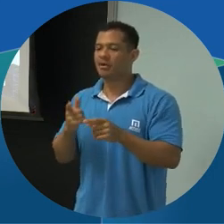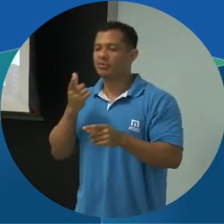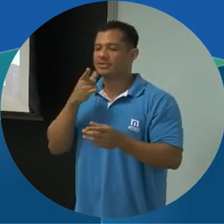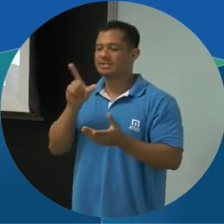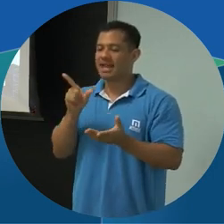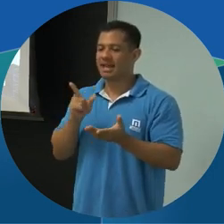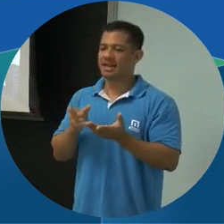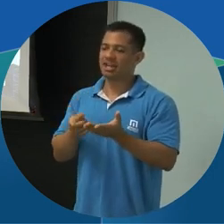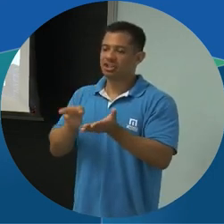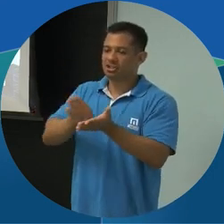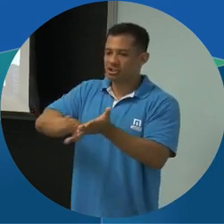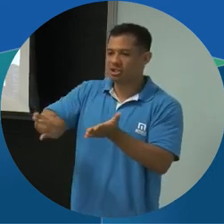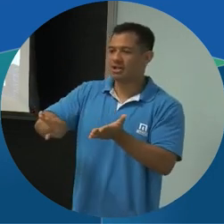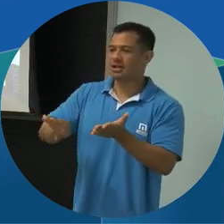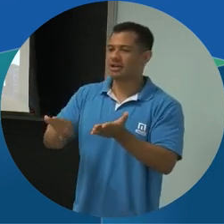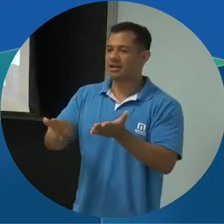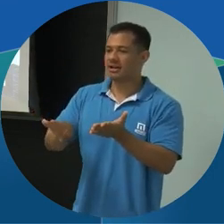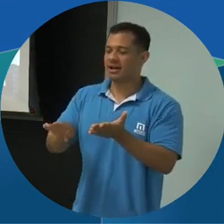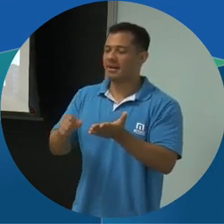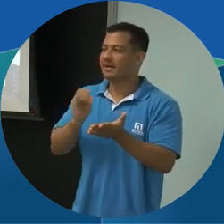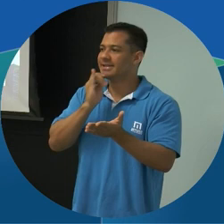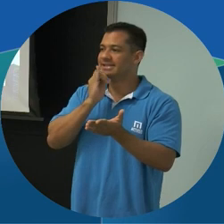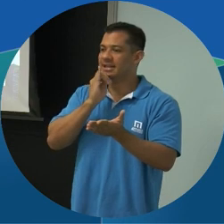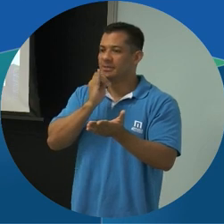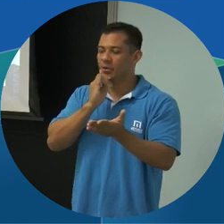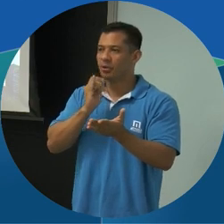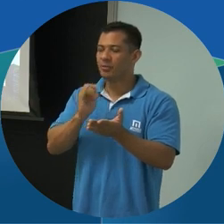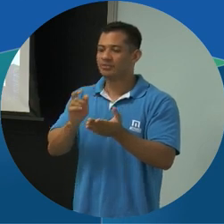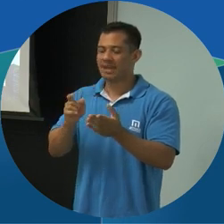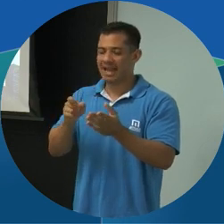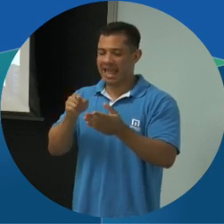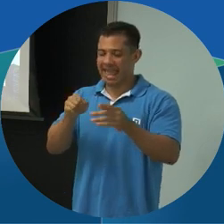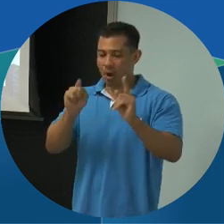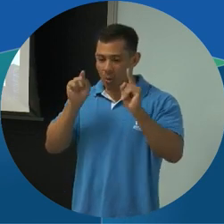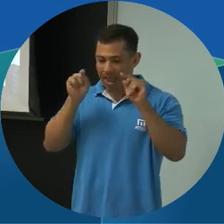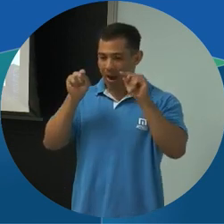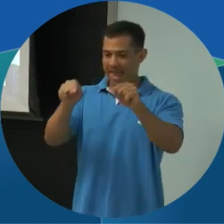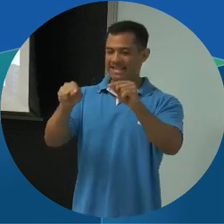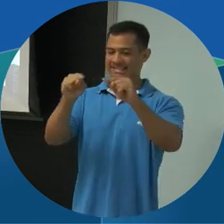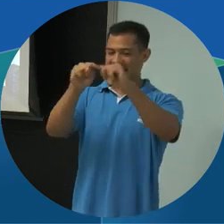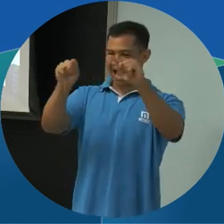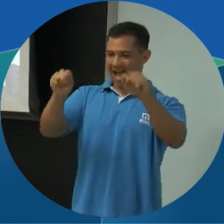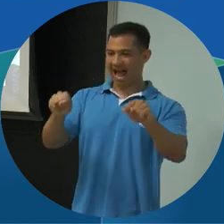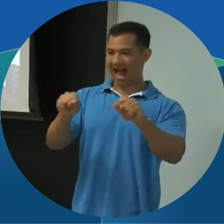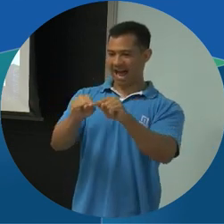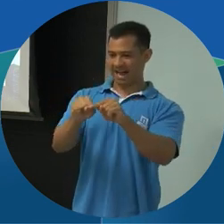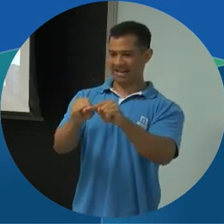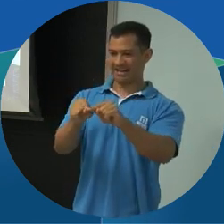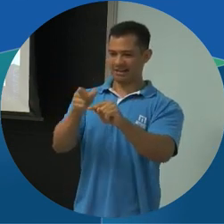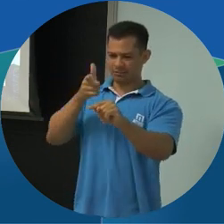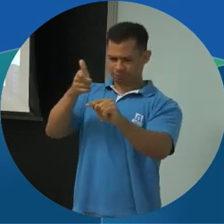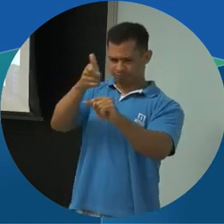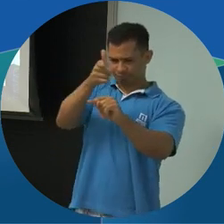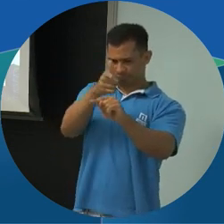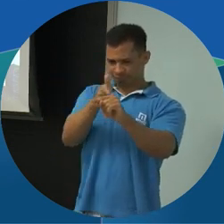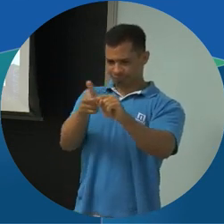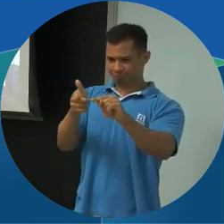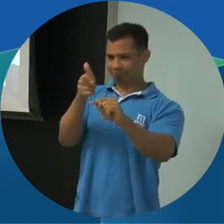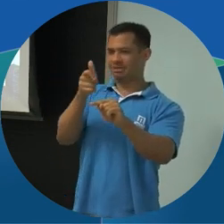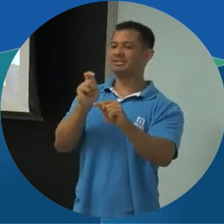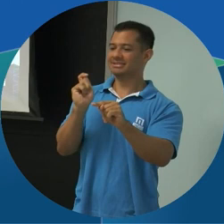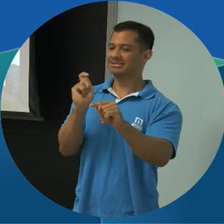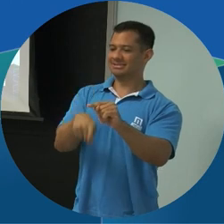spot, você consegue selecionar quais são as áreas. Eu não preciso demolir uma área gigante, eu